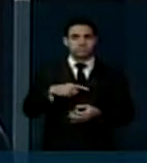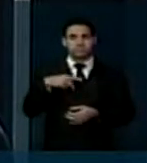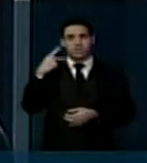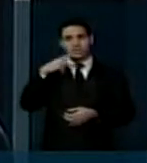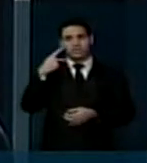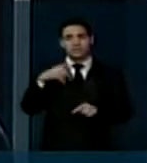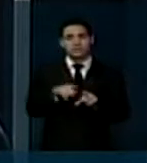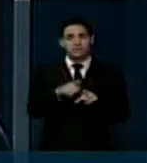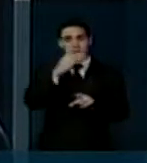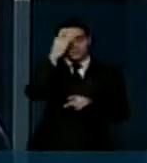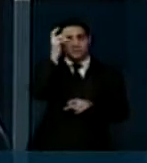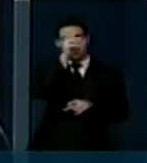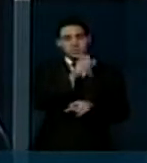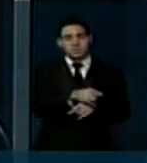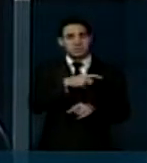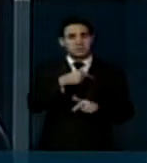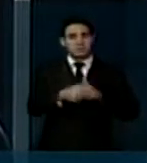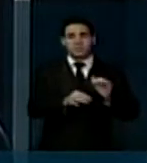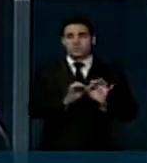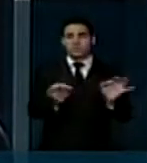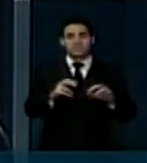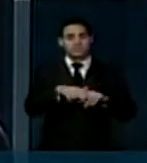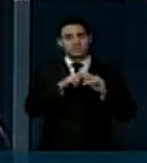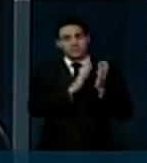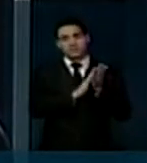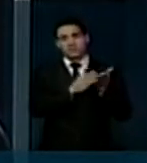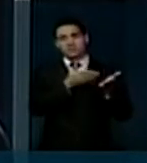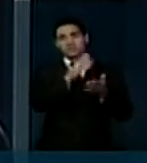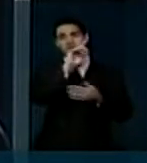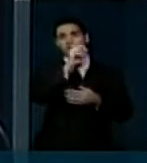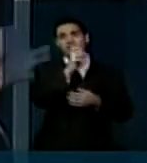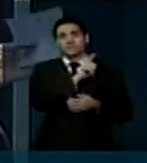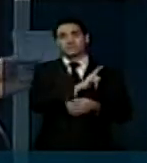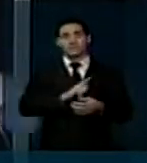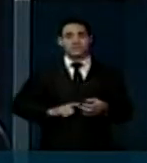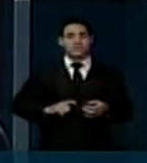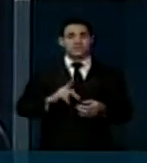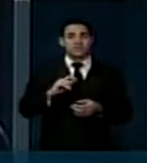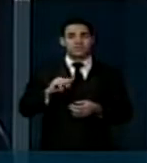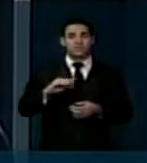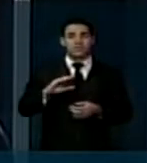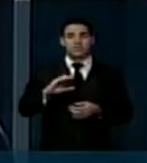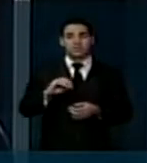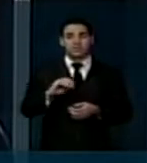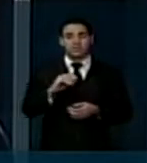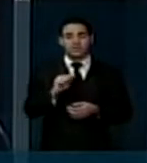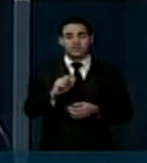conduta também como pessoa. Parabéns, então, ao nosso ex-governador Paulo Hartung por essa...